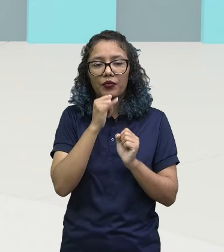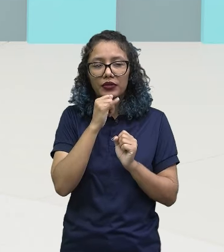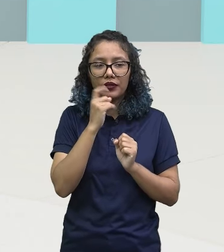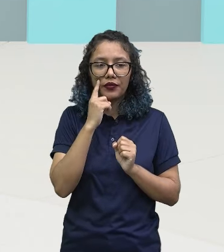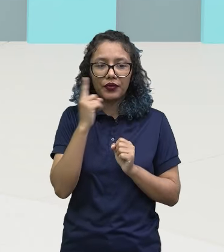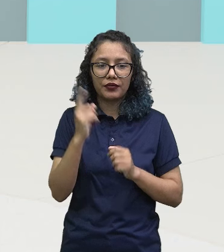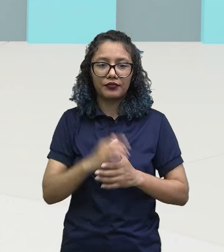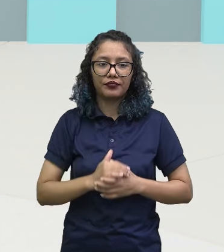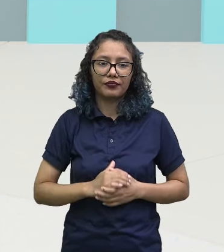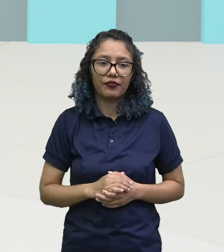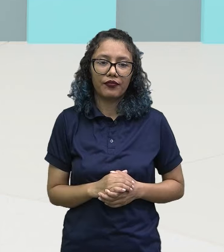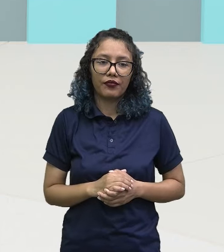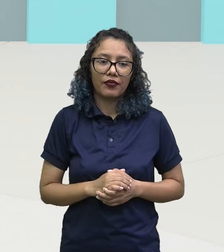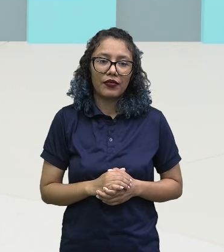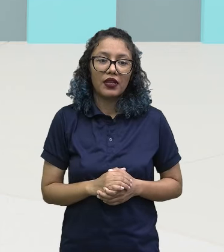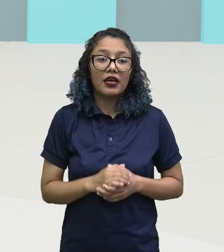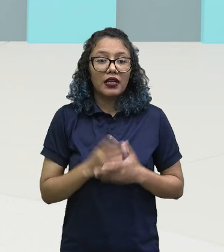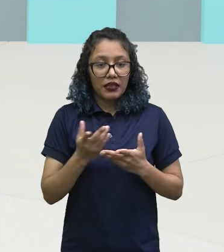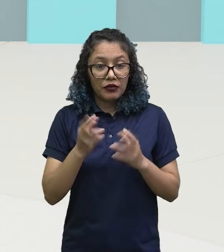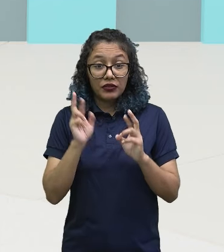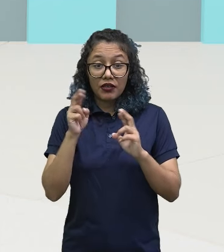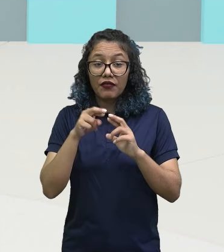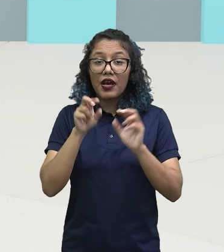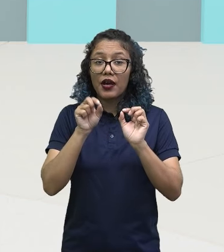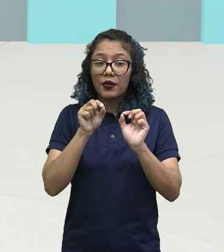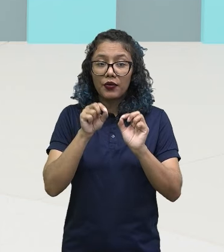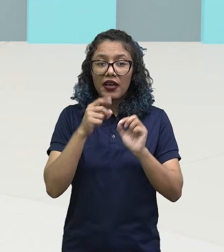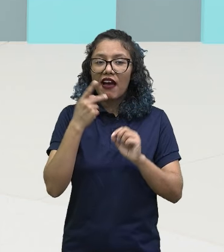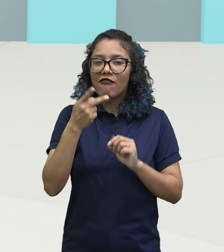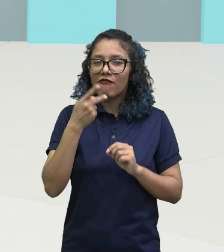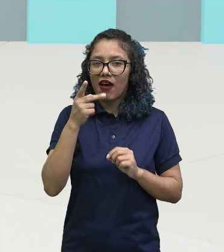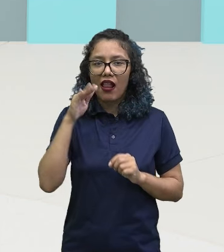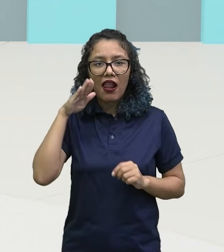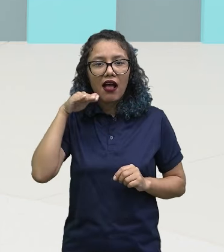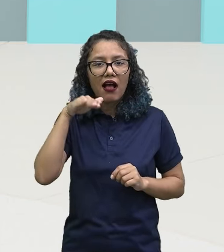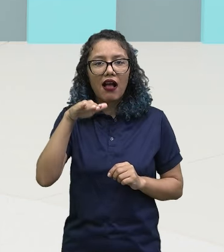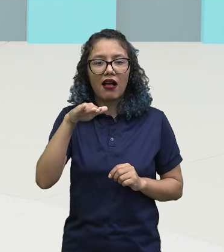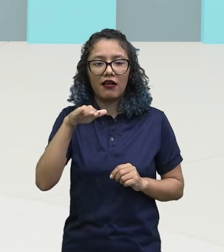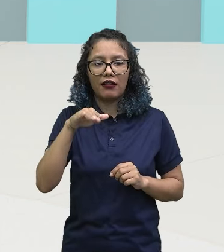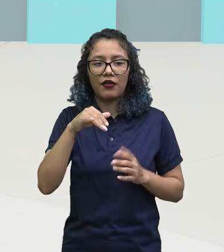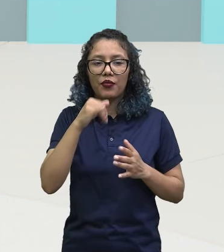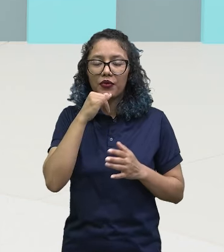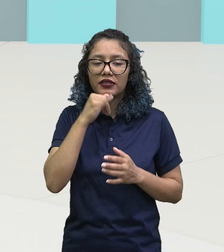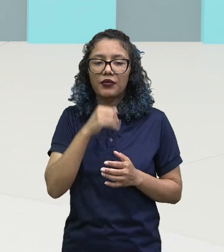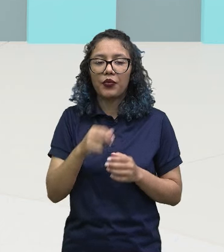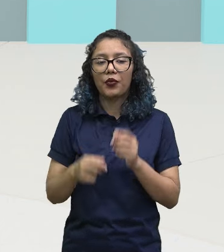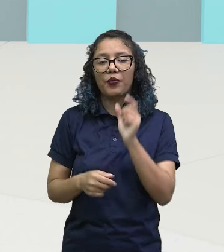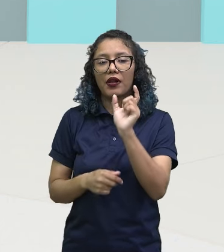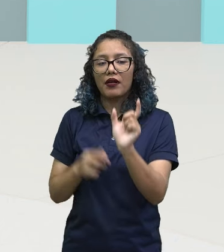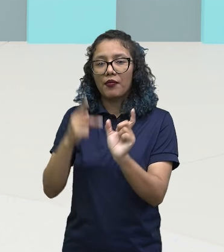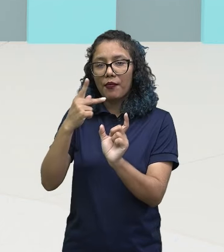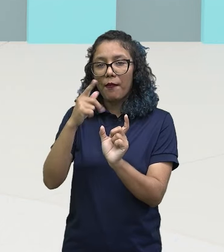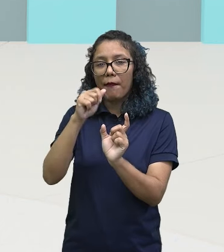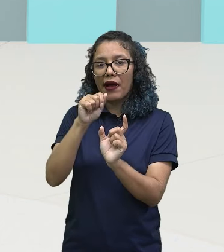está ligado a pronúncia e a fala. Vamos entender isso. Quando eu falo a palavra parede,